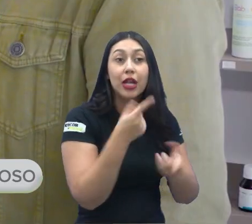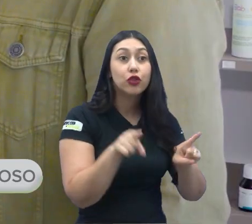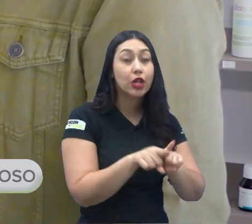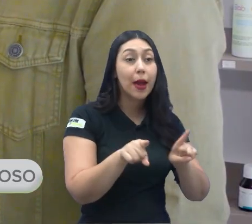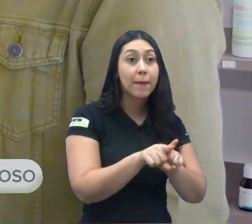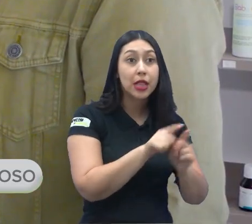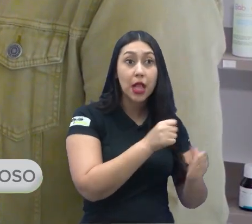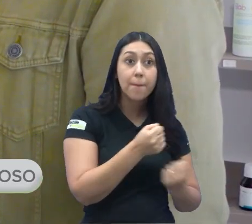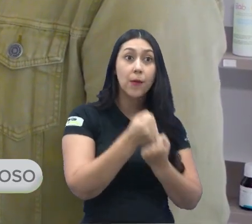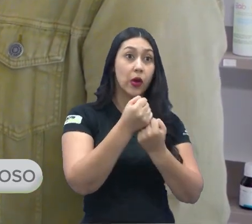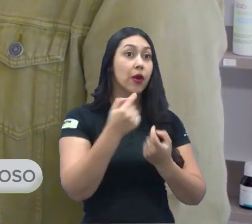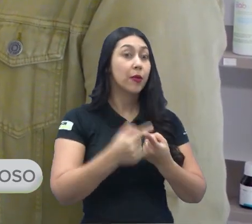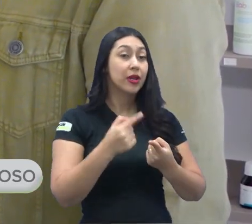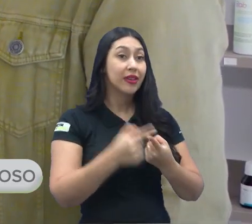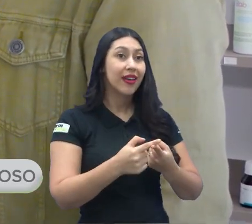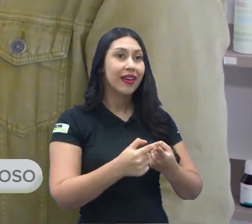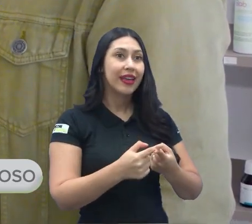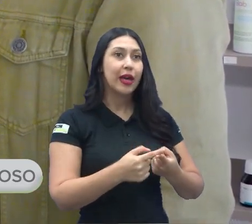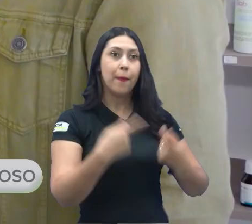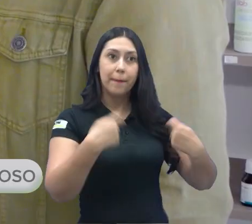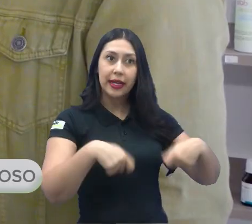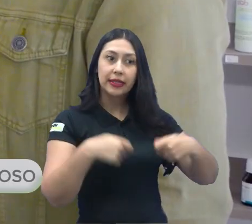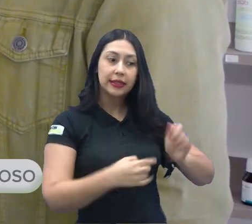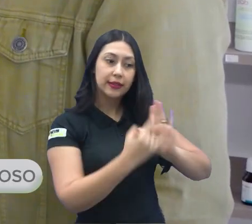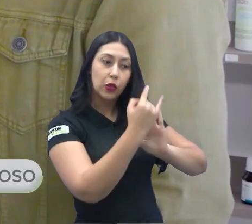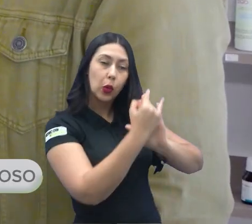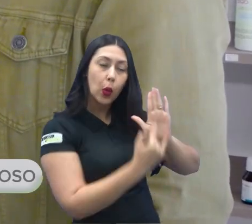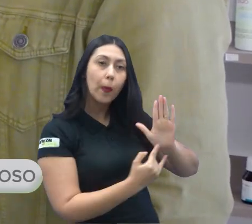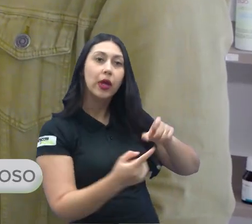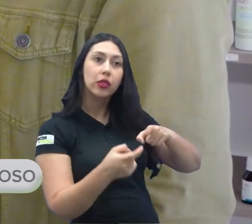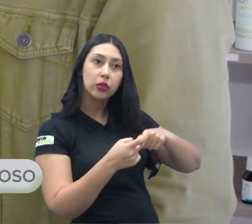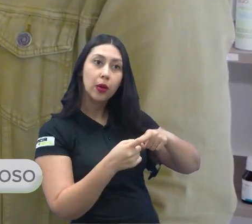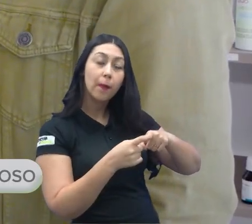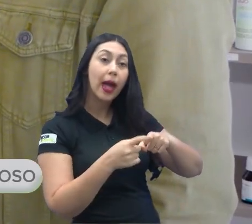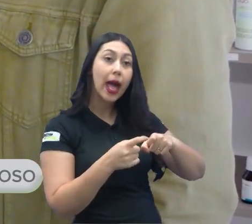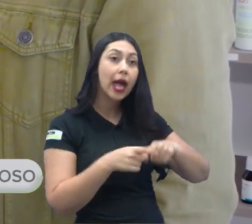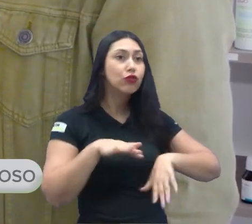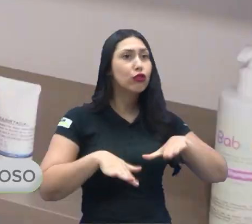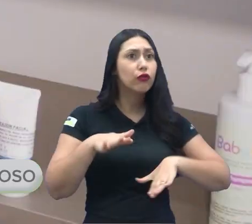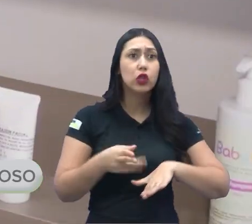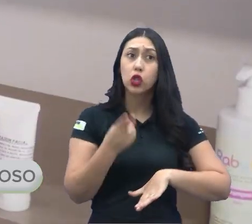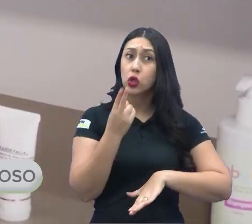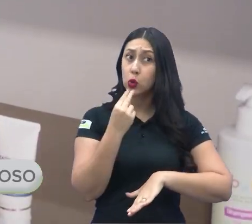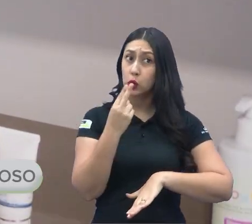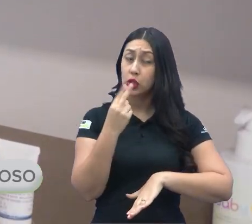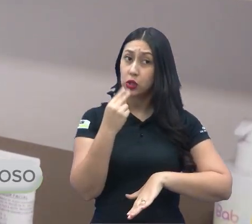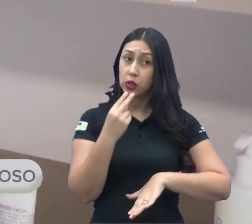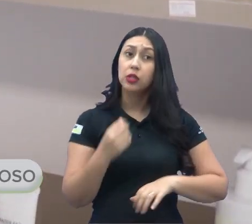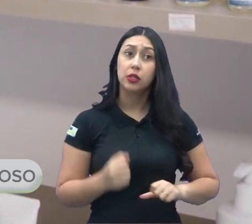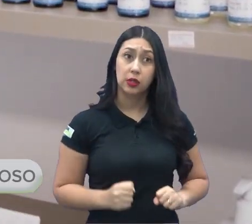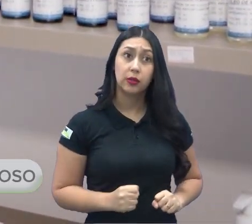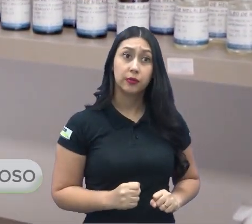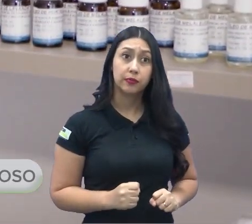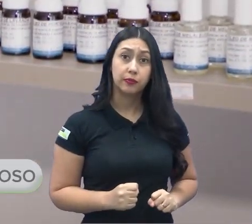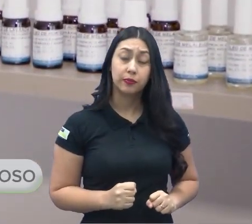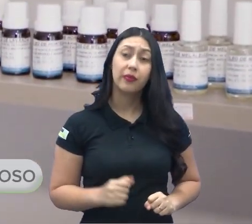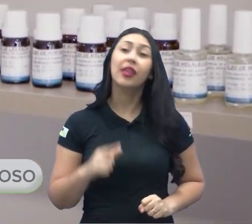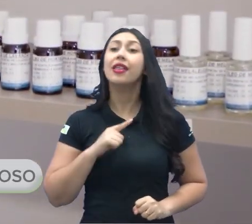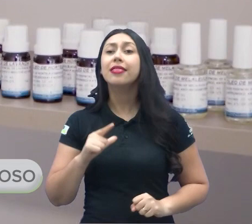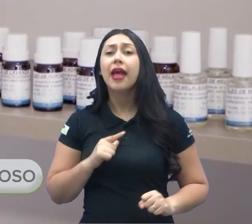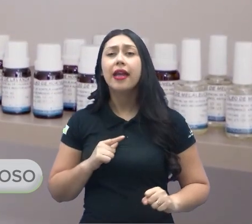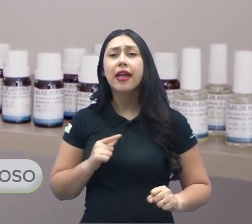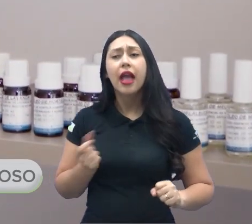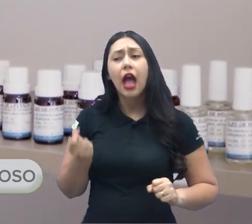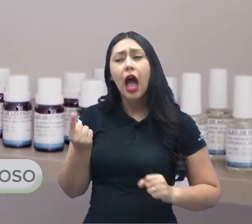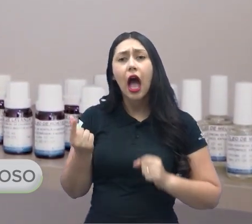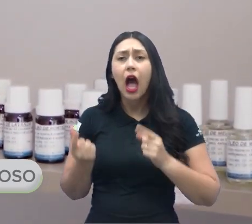gente só vende com uma prescrição, seja do seu médico, do seu nutricionista ou do seu farmacêutico de confiança. Temos aqui alguns produtos. Quais são